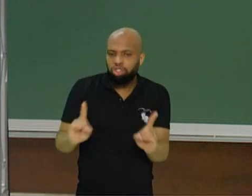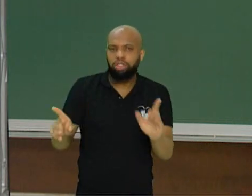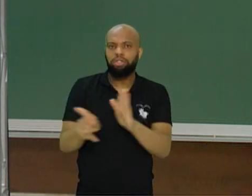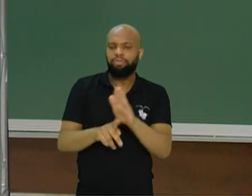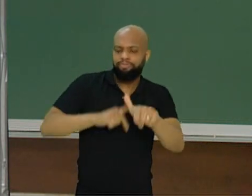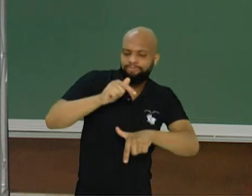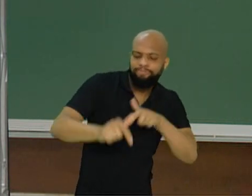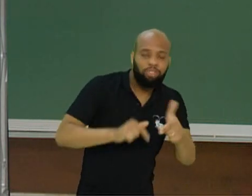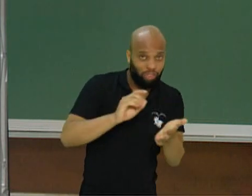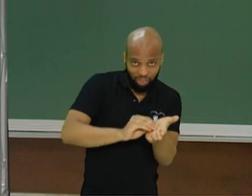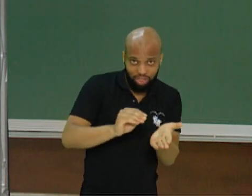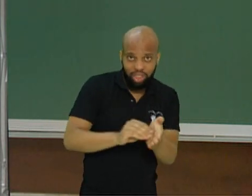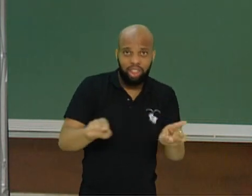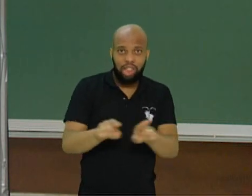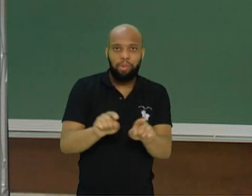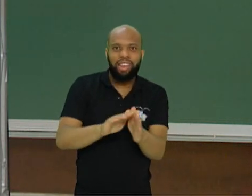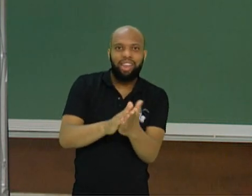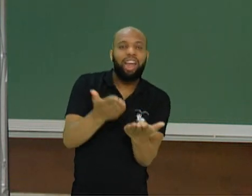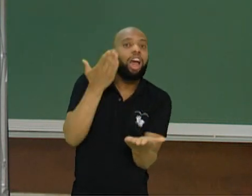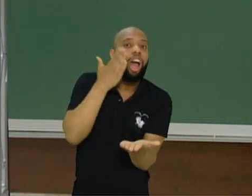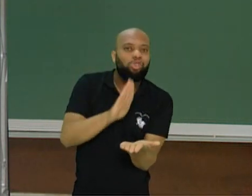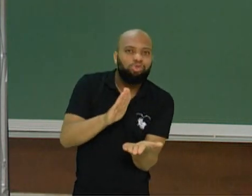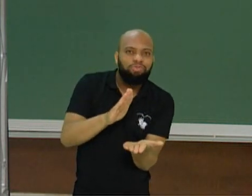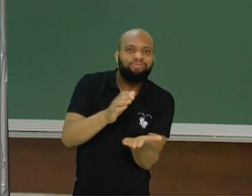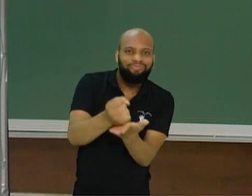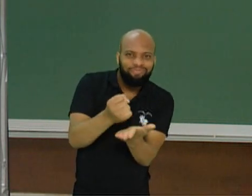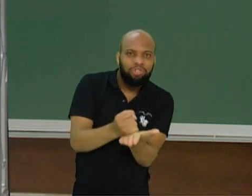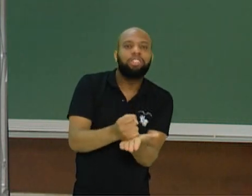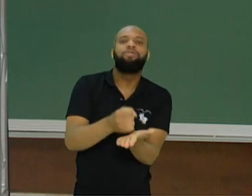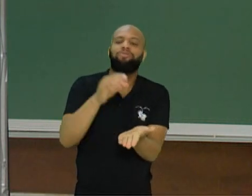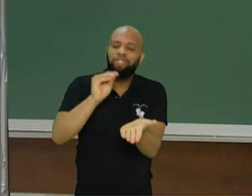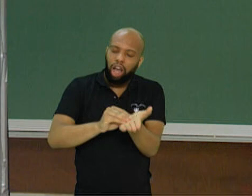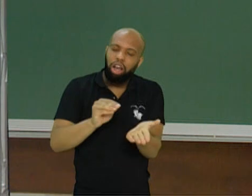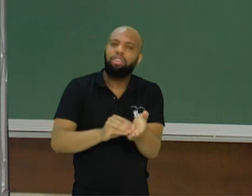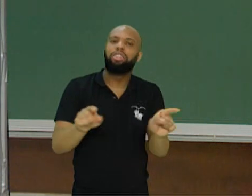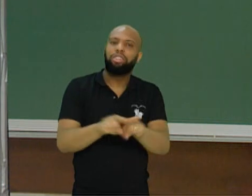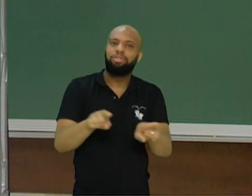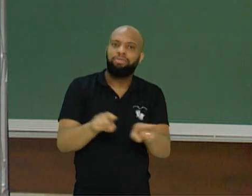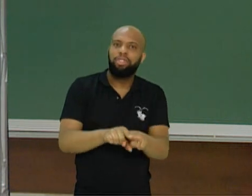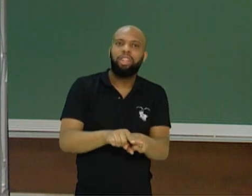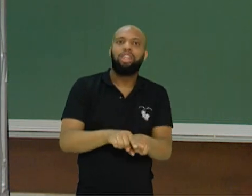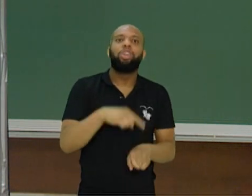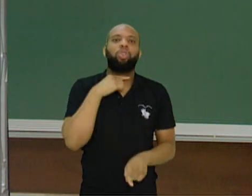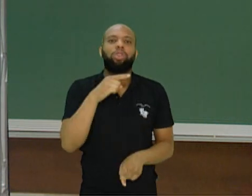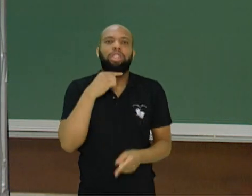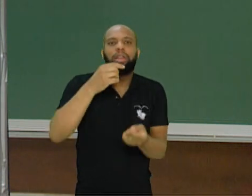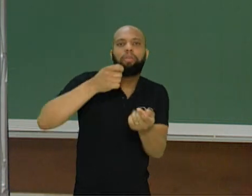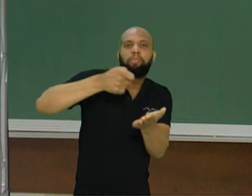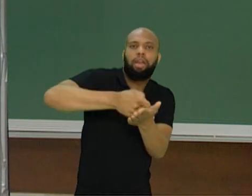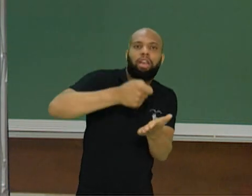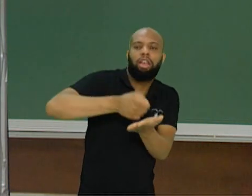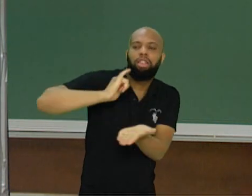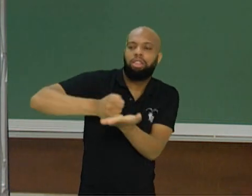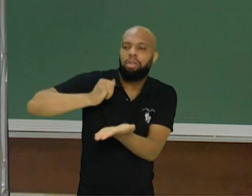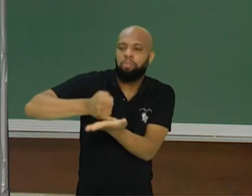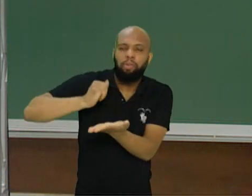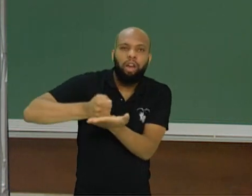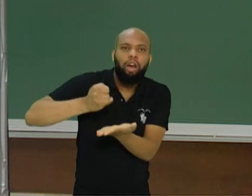a pessoa não tem carteira assinada, né? Não contribui muitas vezes com impostos, enfim.